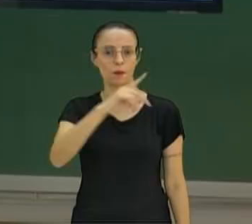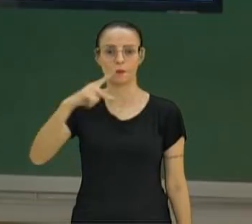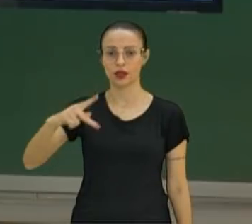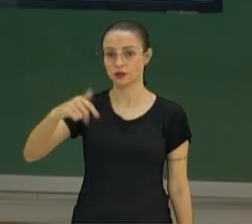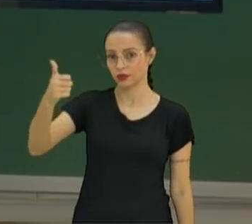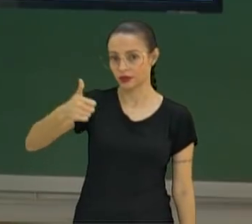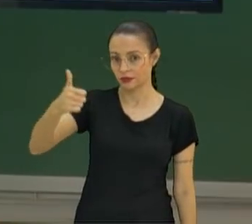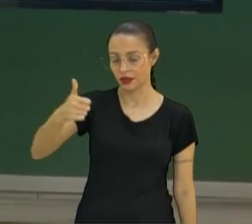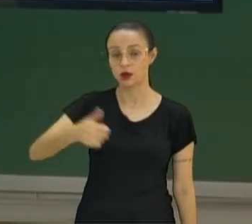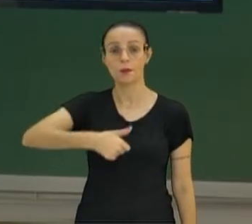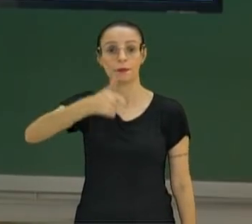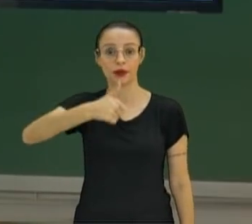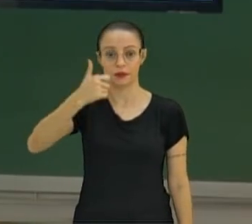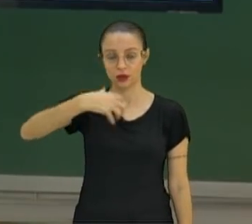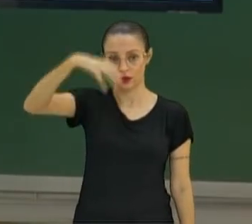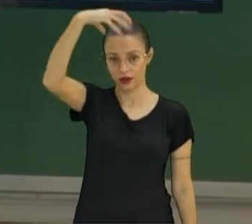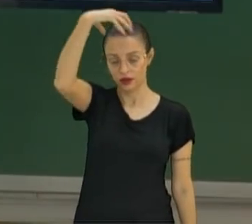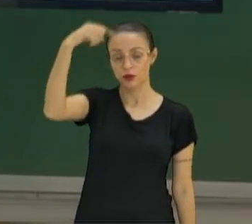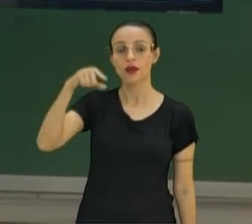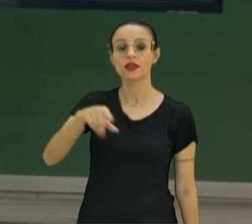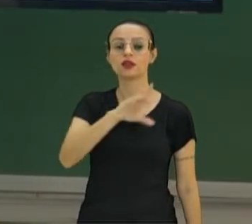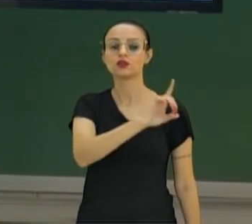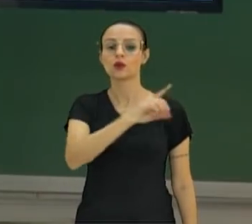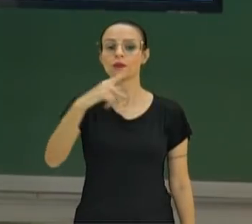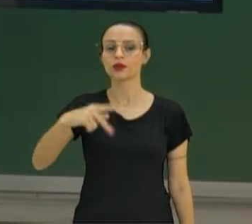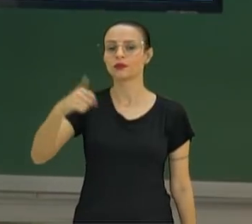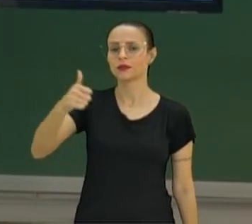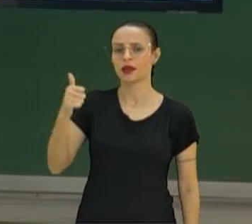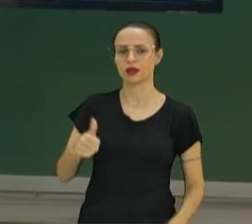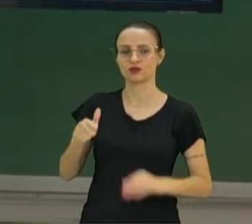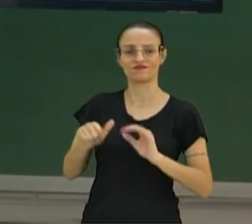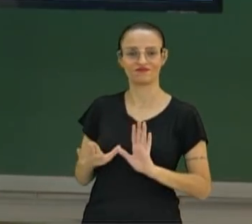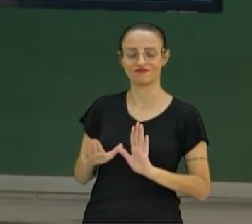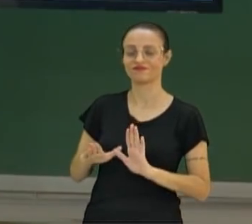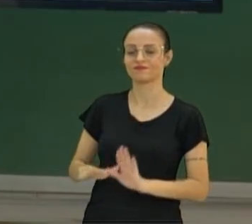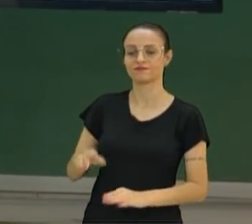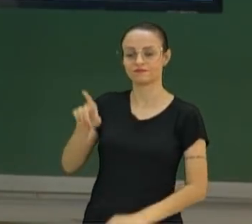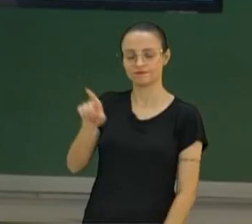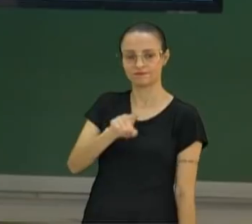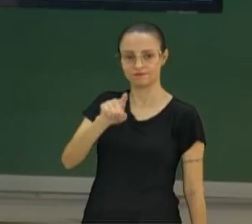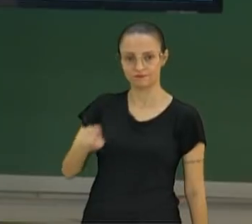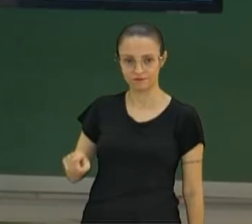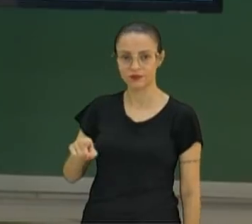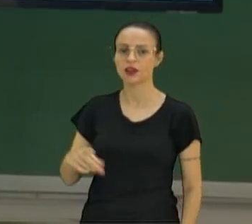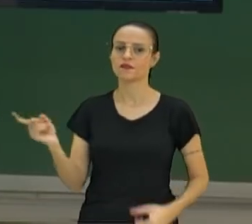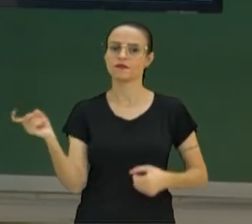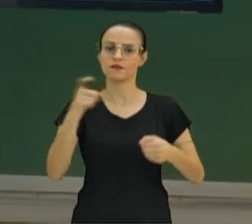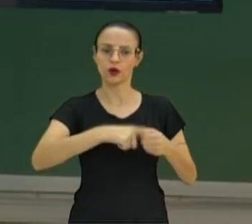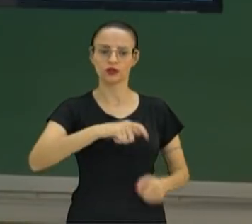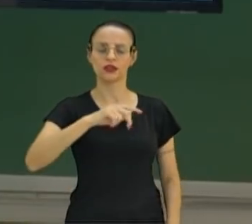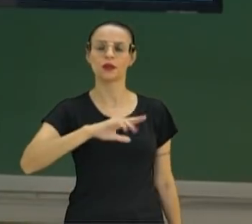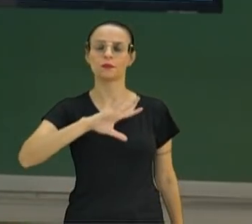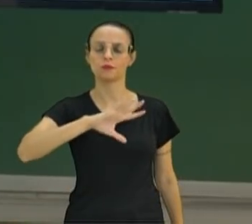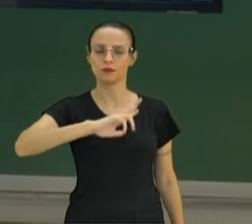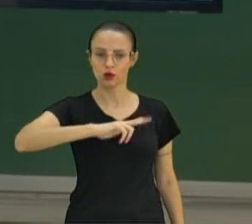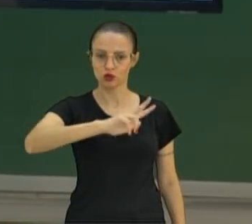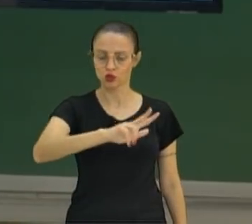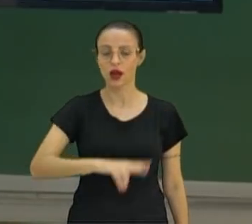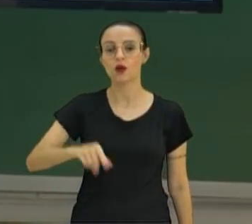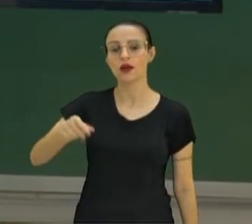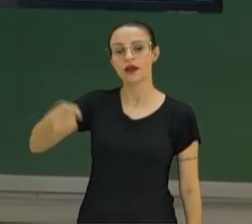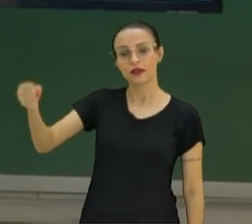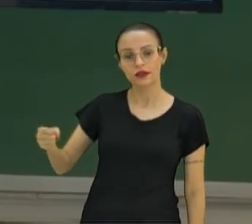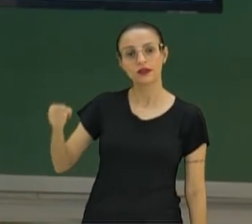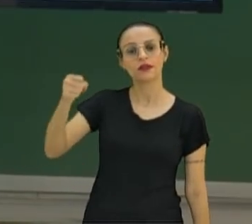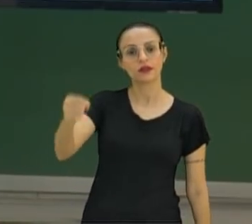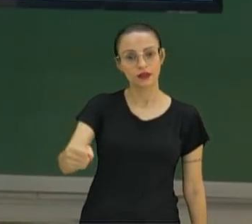Primeiro Reinado. Dom Pedro I abdica o trono em 1831, volta para Portugal, deixa Dom Pedro II